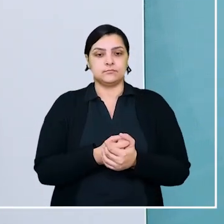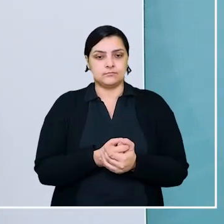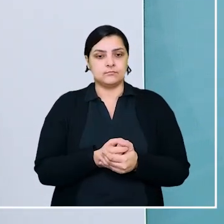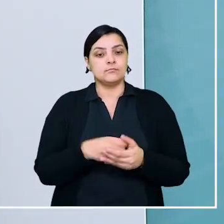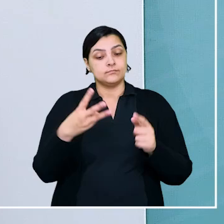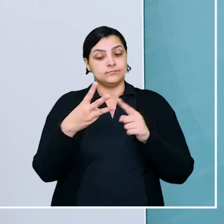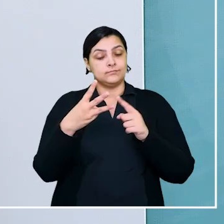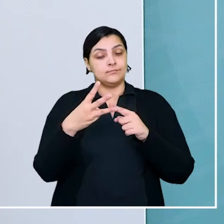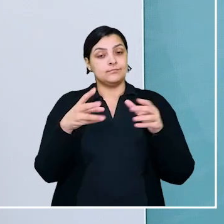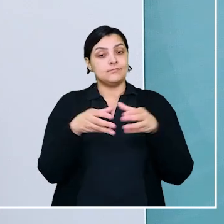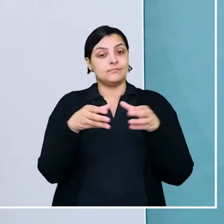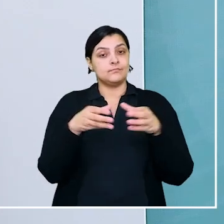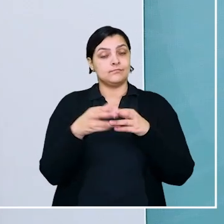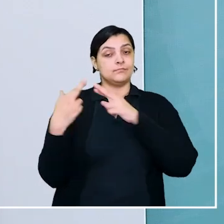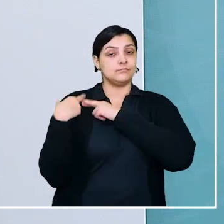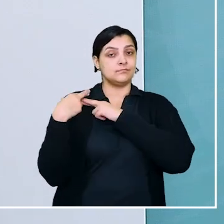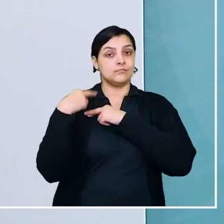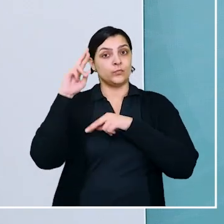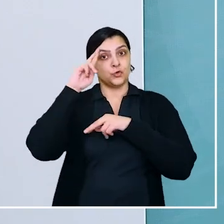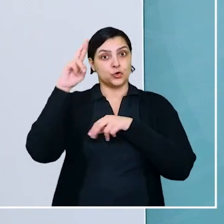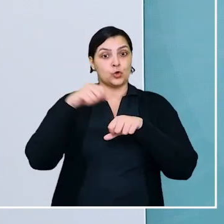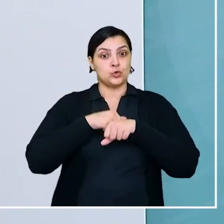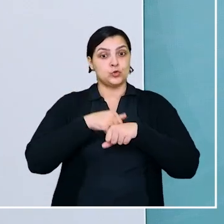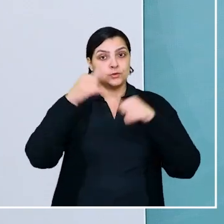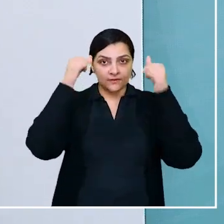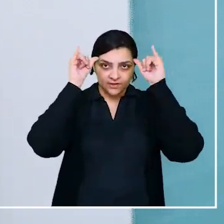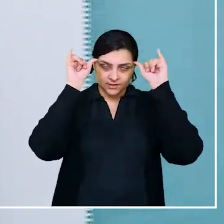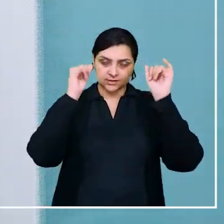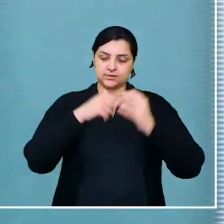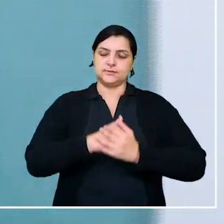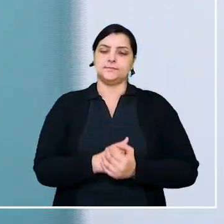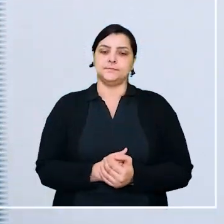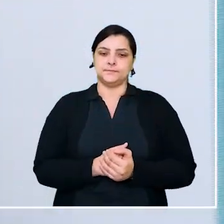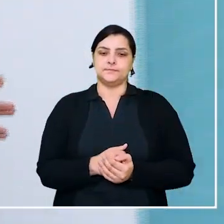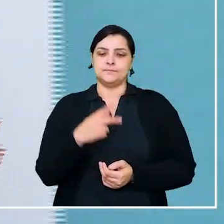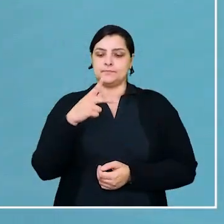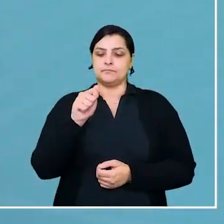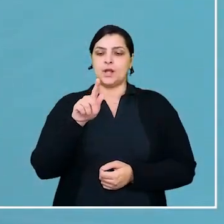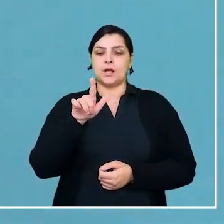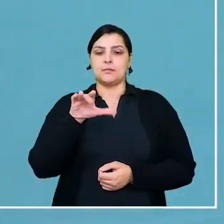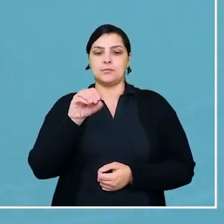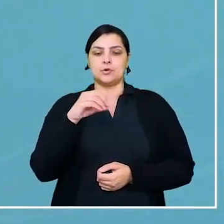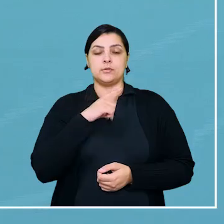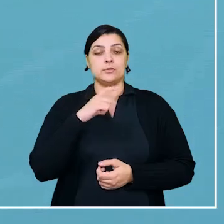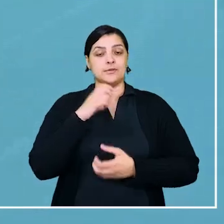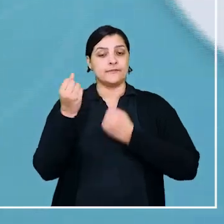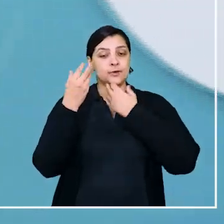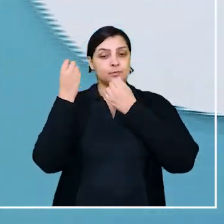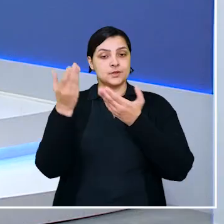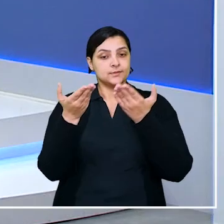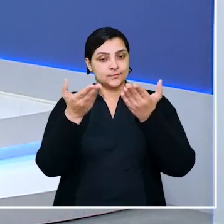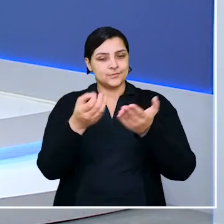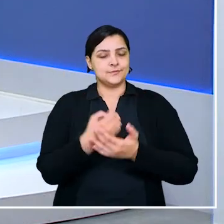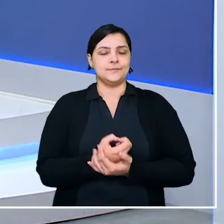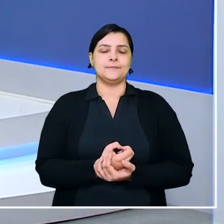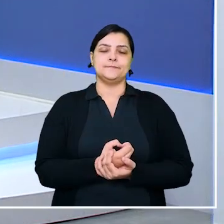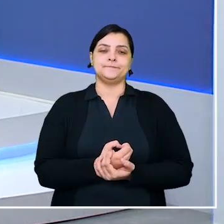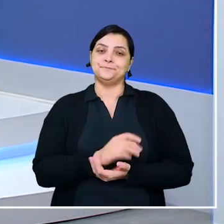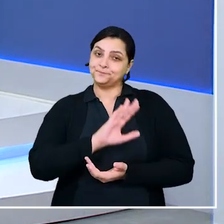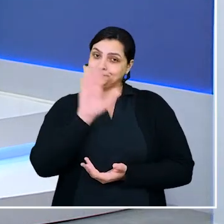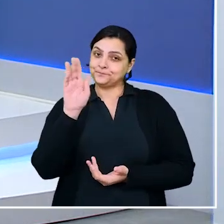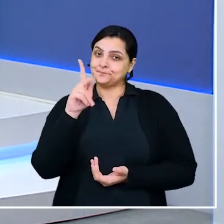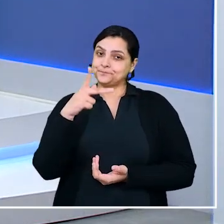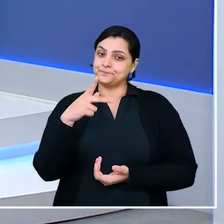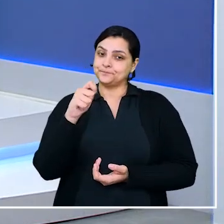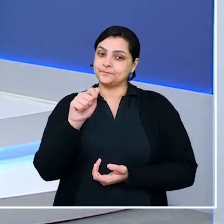levou a terceira turma a responsabilizar o dono da fazenda pelo ocorrido. O repórter Pablo Lemos traz as informações completas para a gente. Oi,